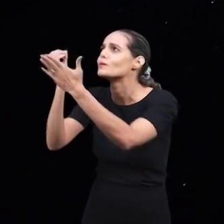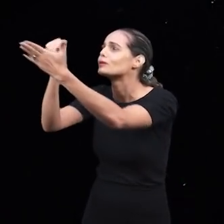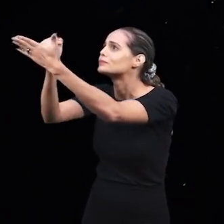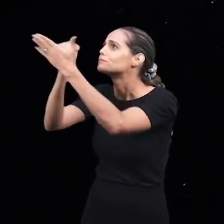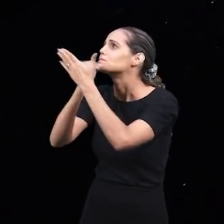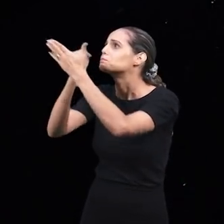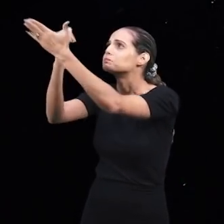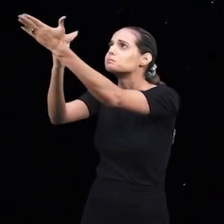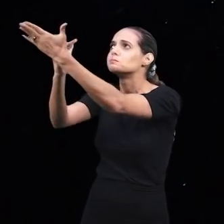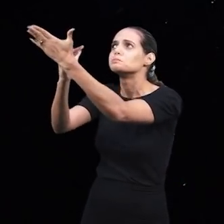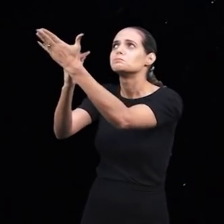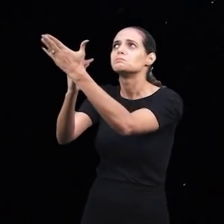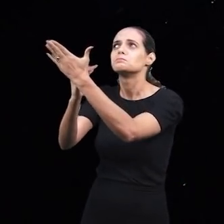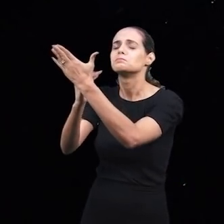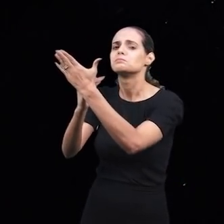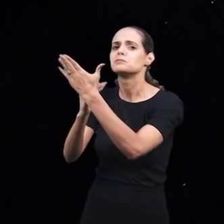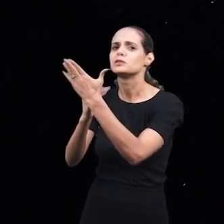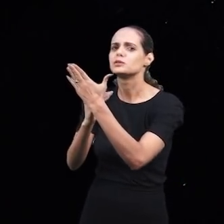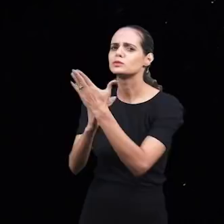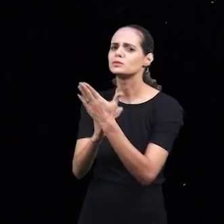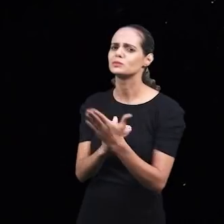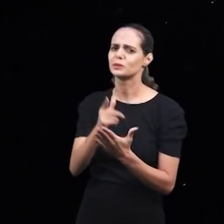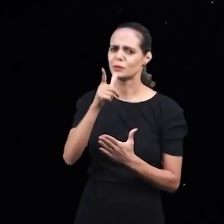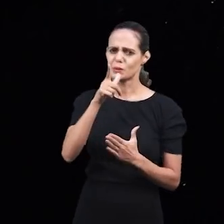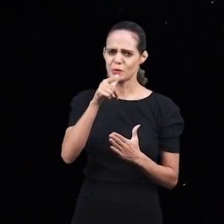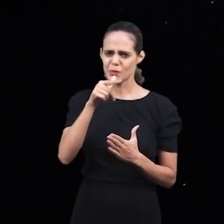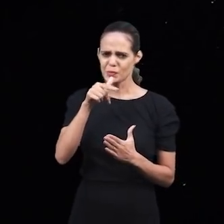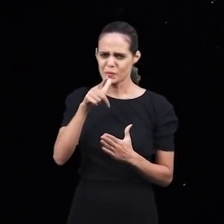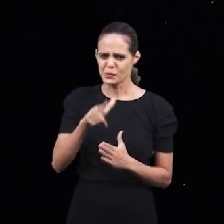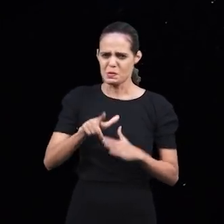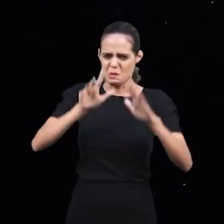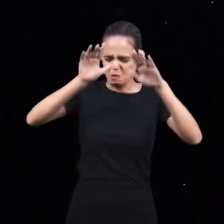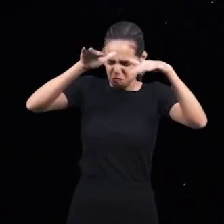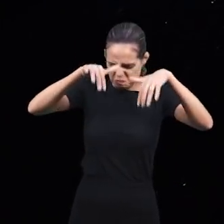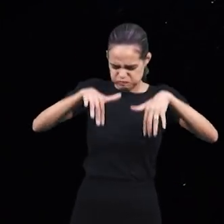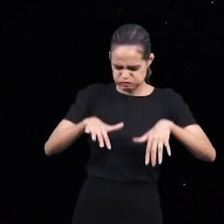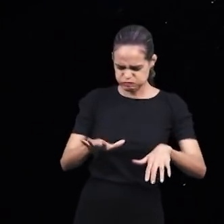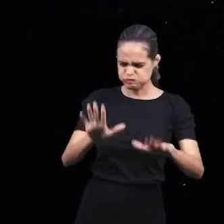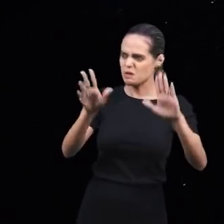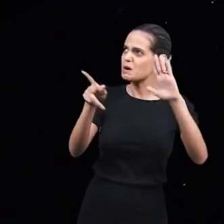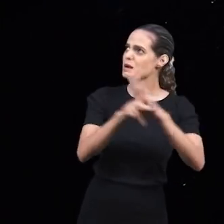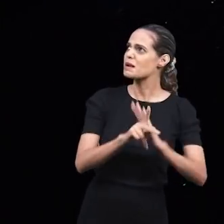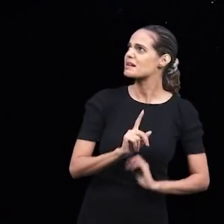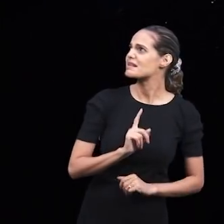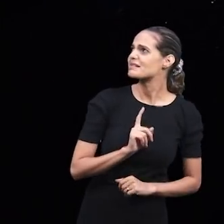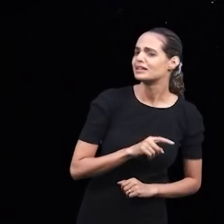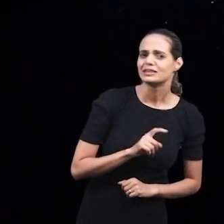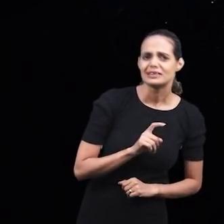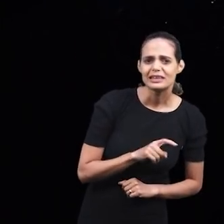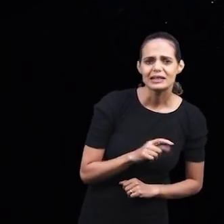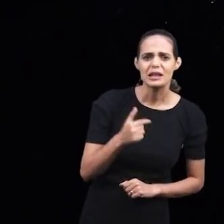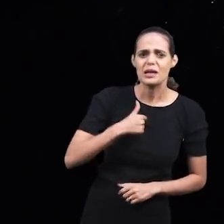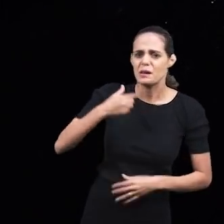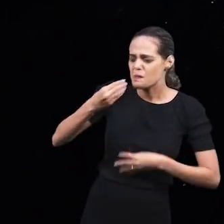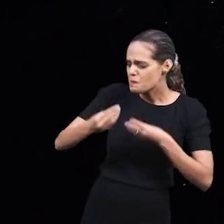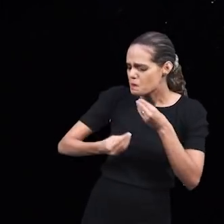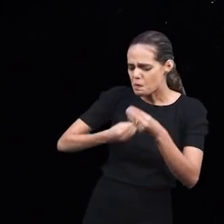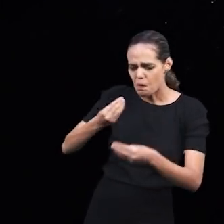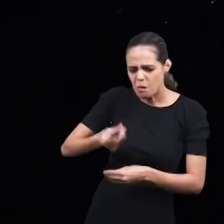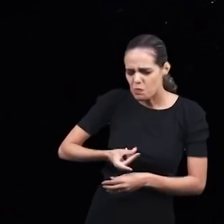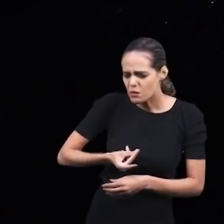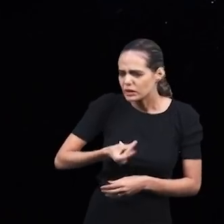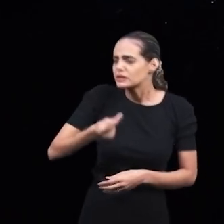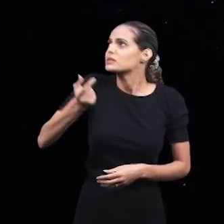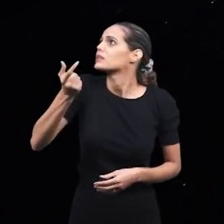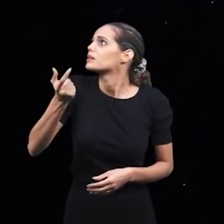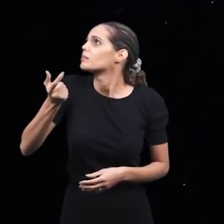acudir. De ondas do mal que me encobrem, quem me fará